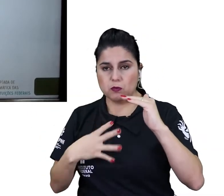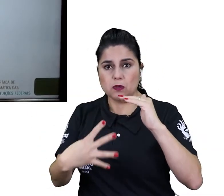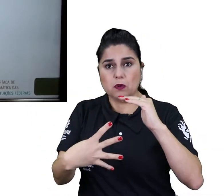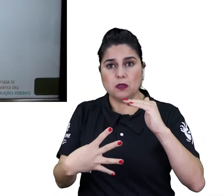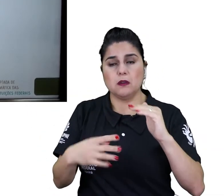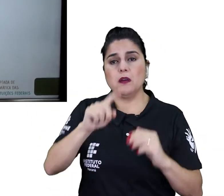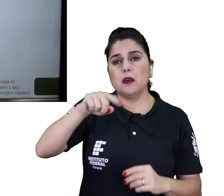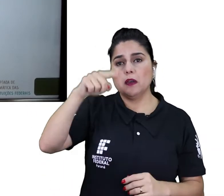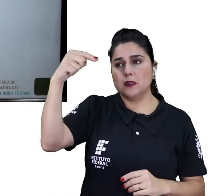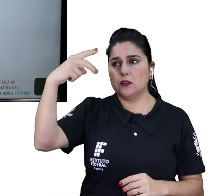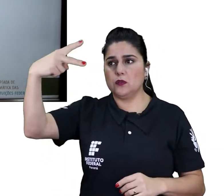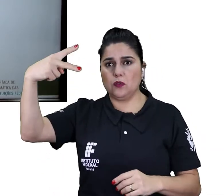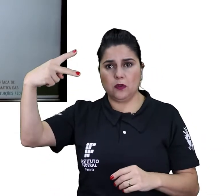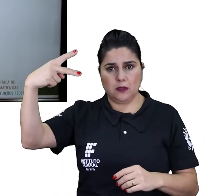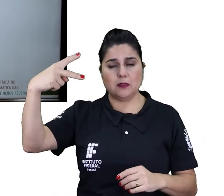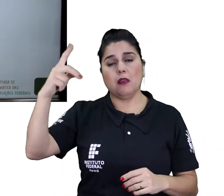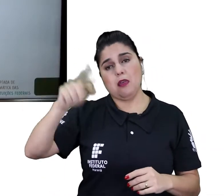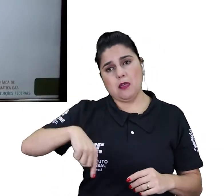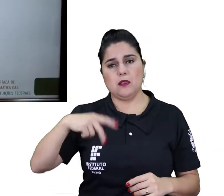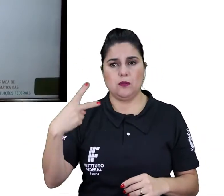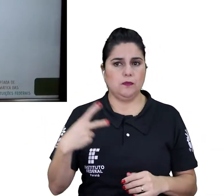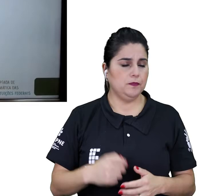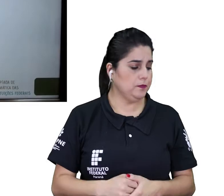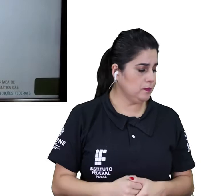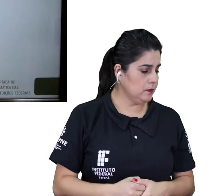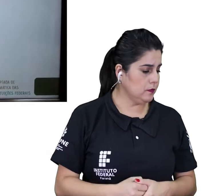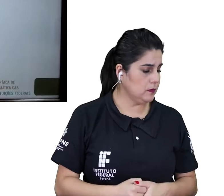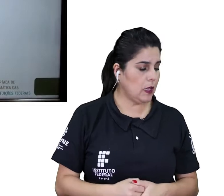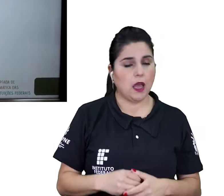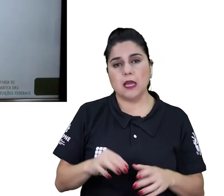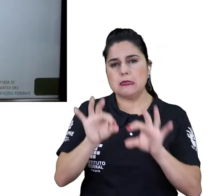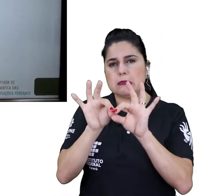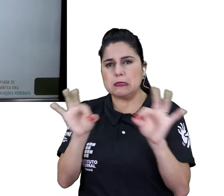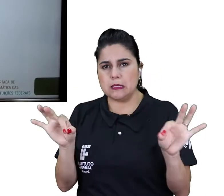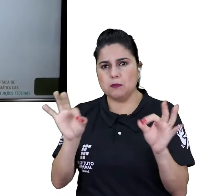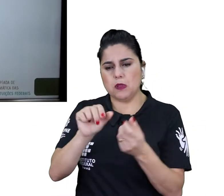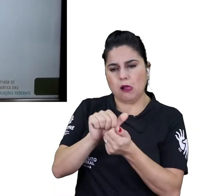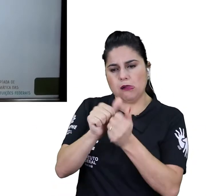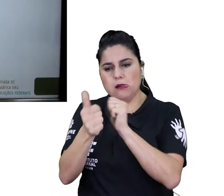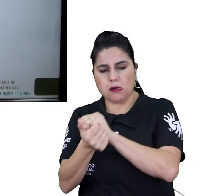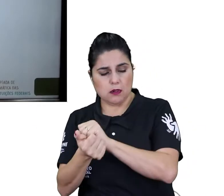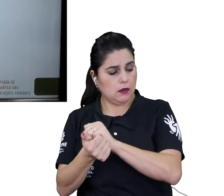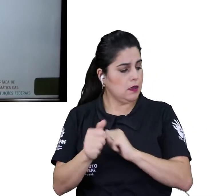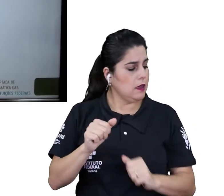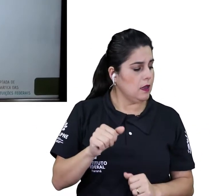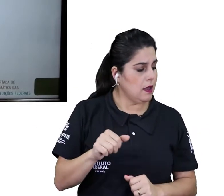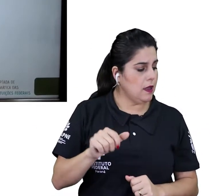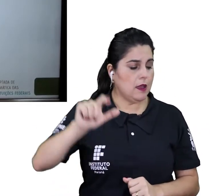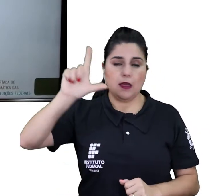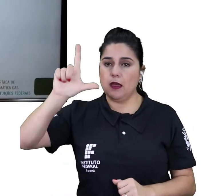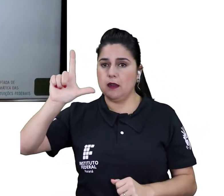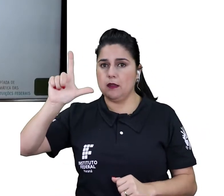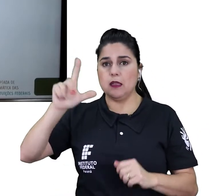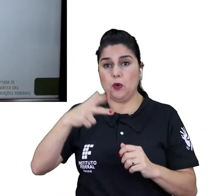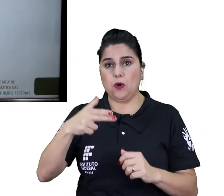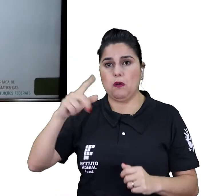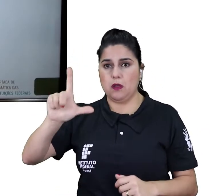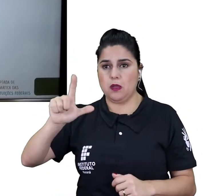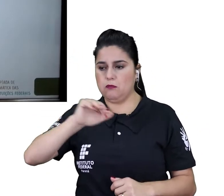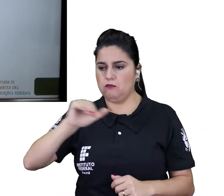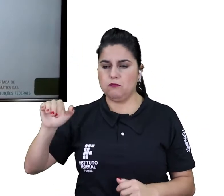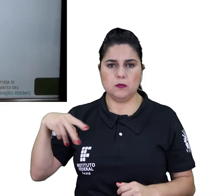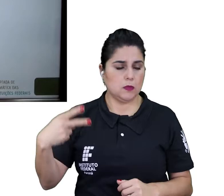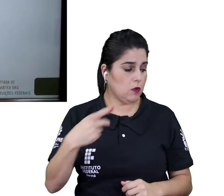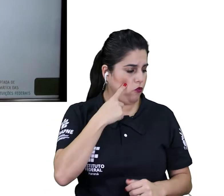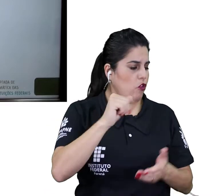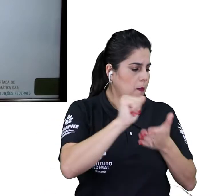raiz de 2 é 2. E aí, simplificando, vai dar L sobre 2. Eu vou